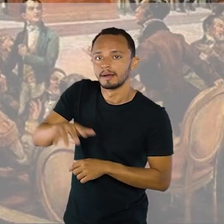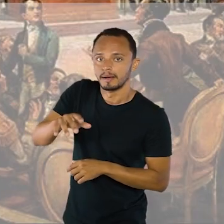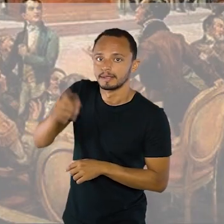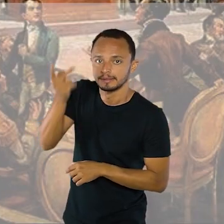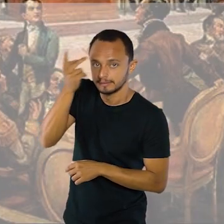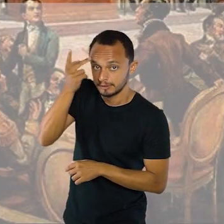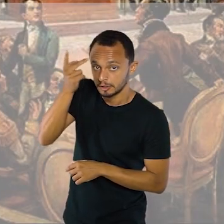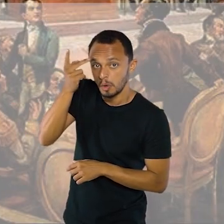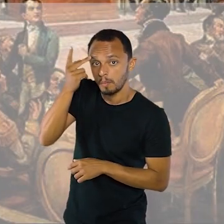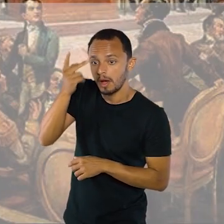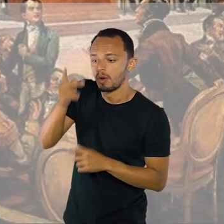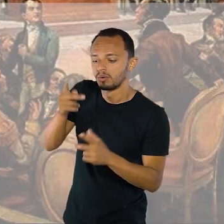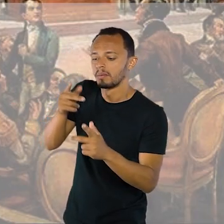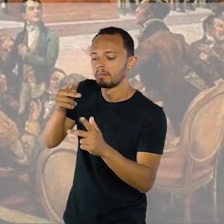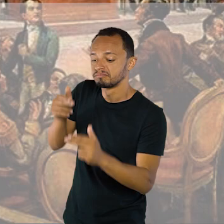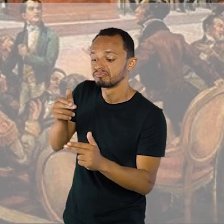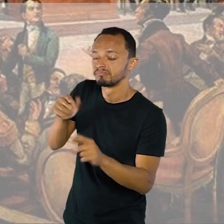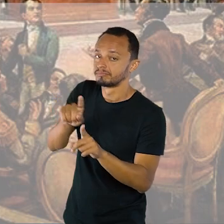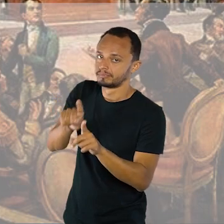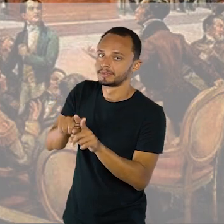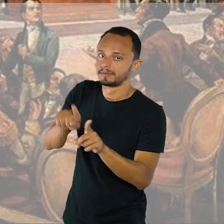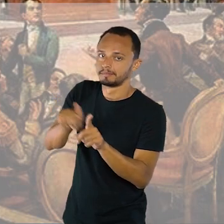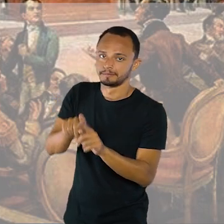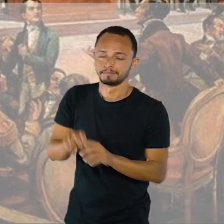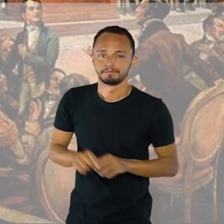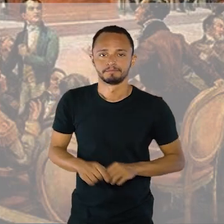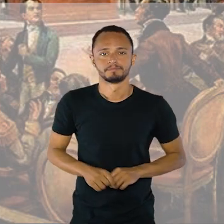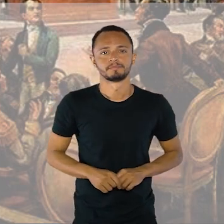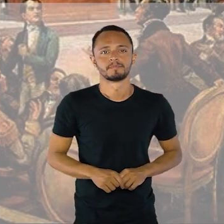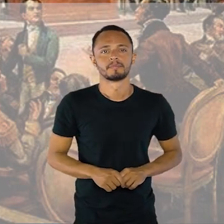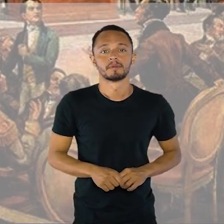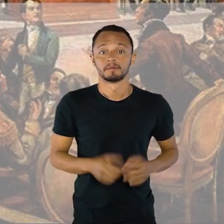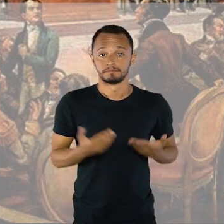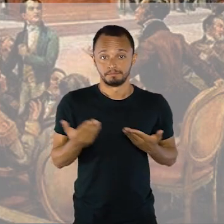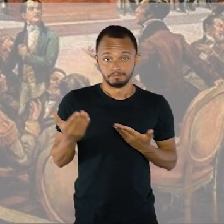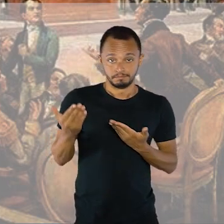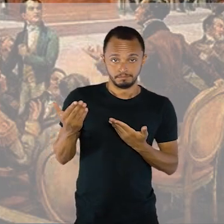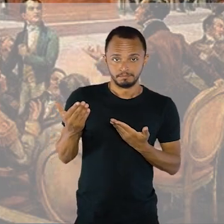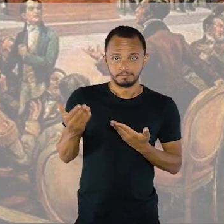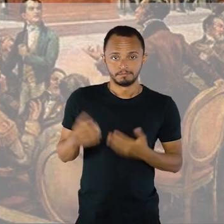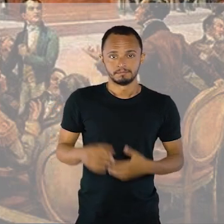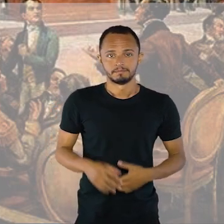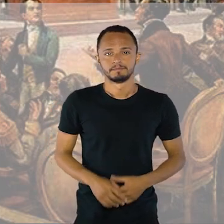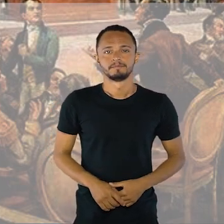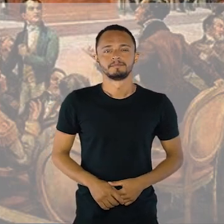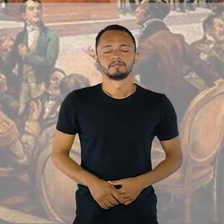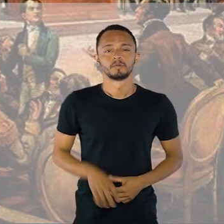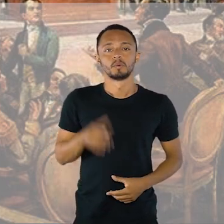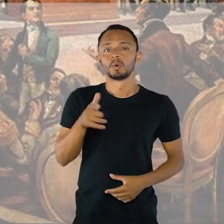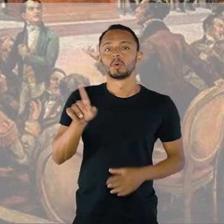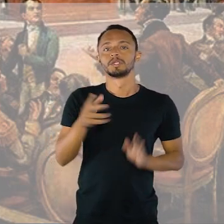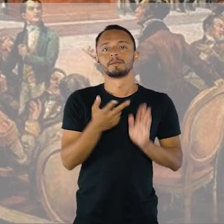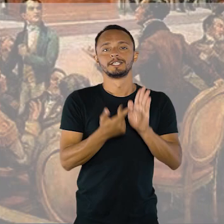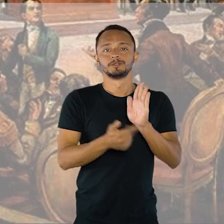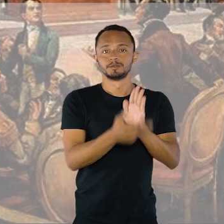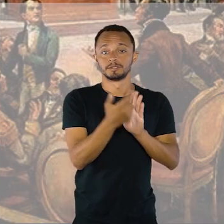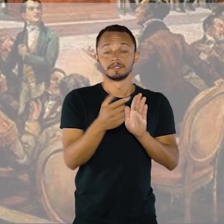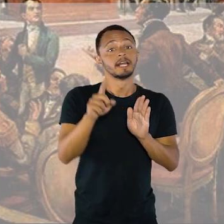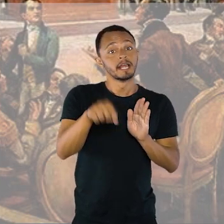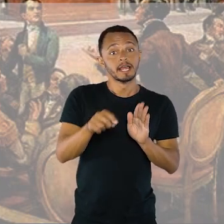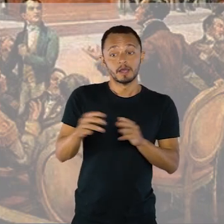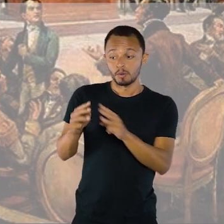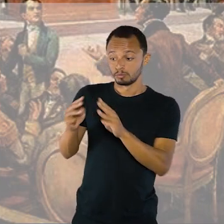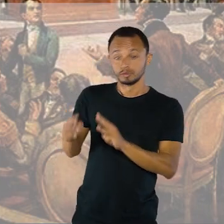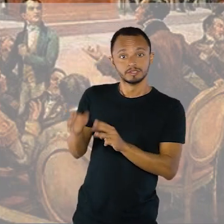pintura, essa também destaca, e aí no Museu Paulista, que acabou de reabrir, convido todos também, todas